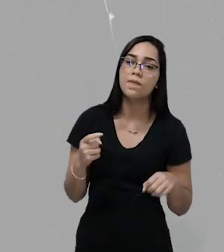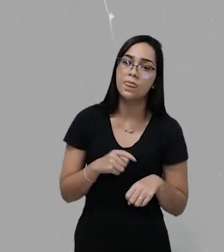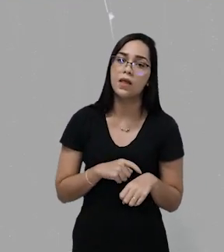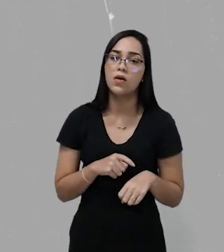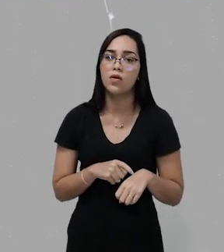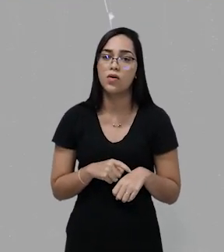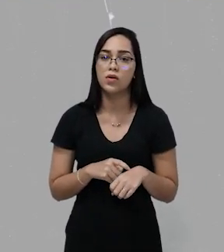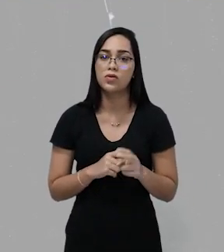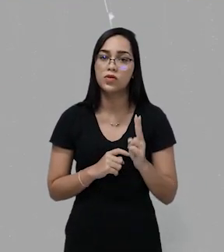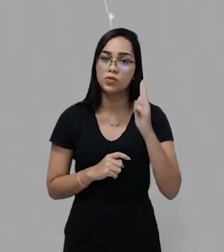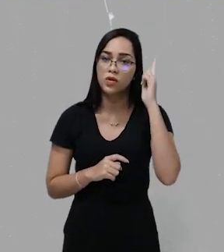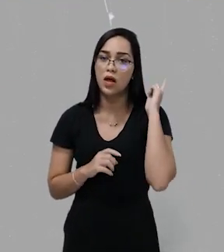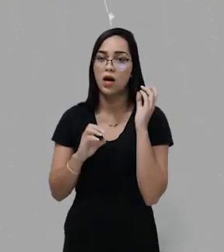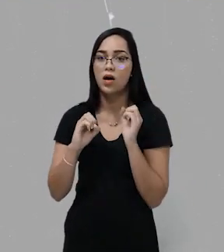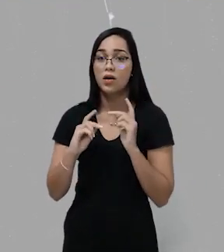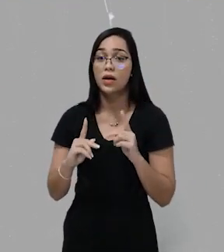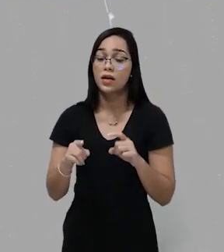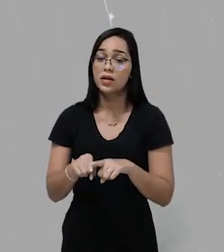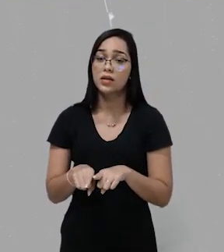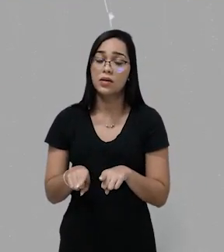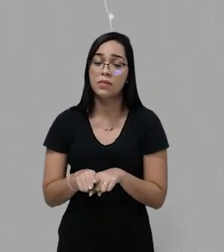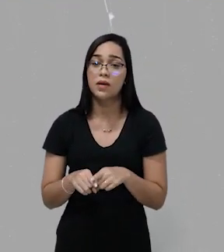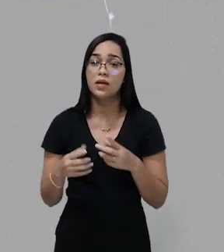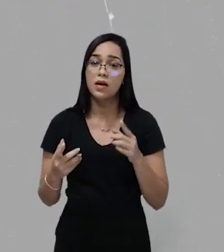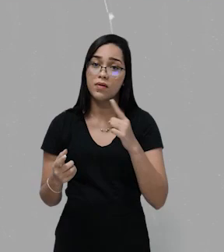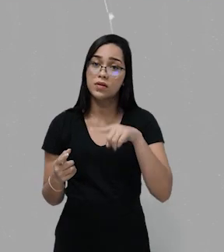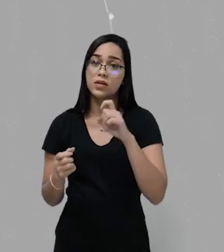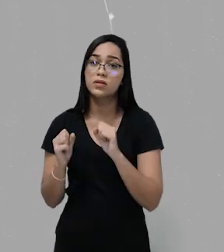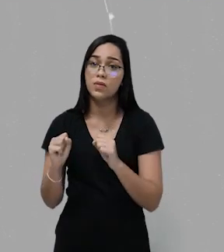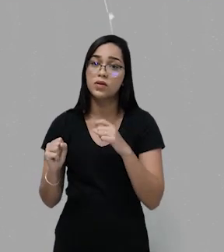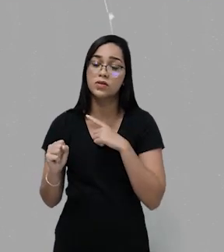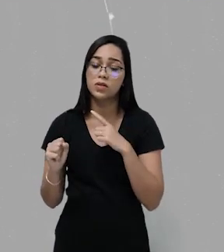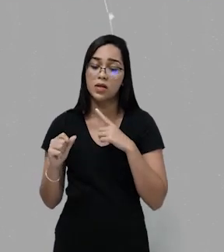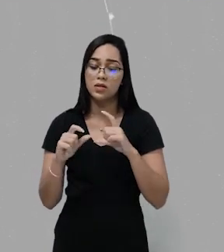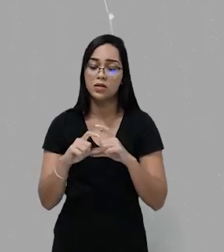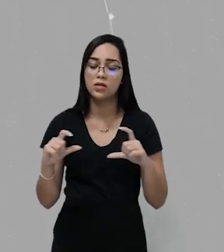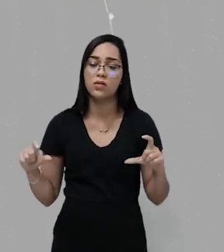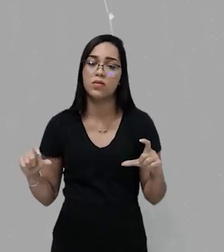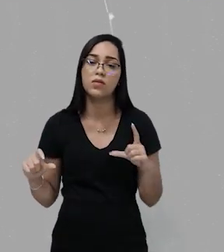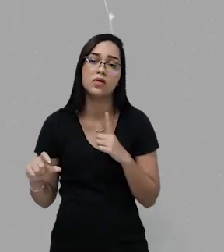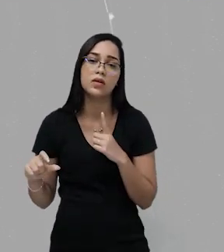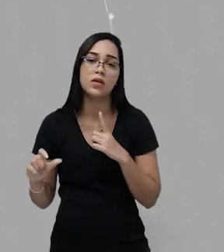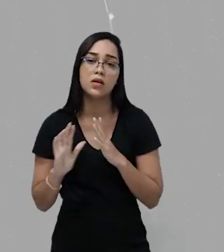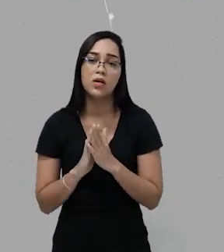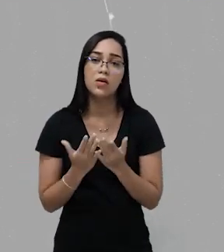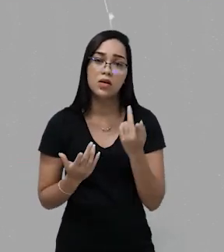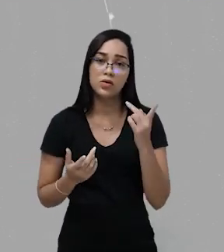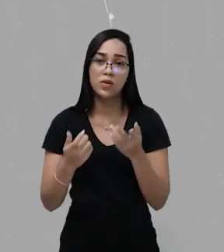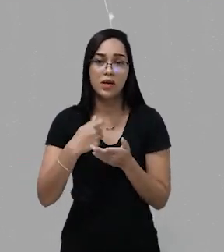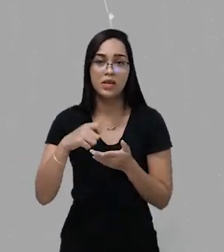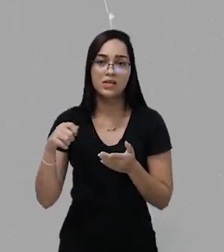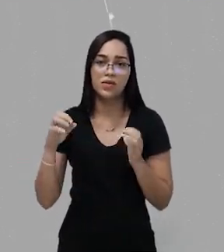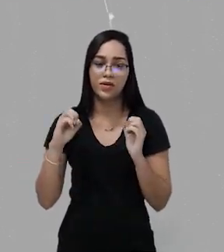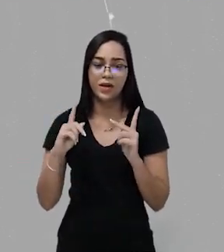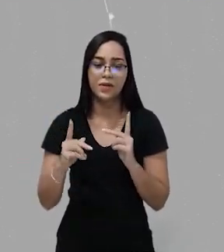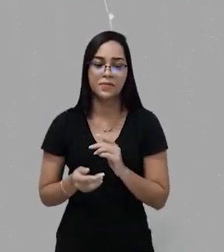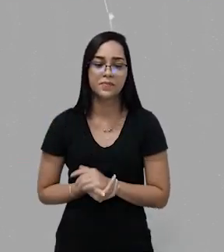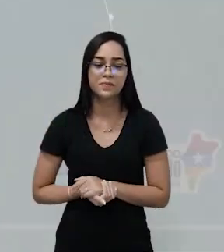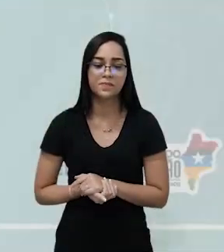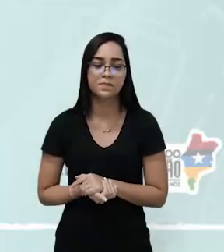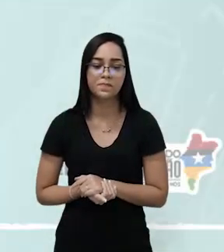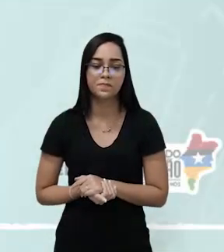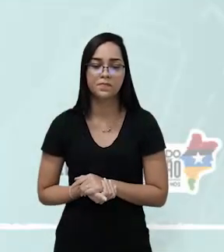do vestibular, tá bom? E também, gente, vocês podem fazer citações dessas obras na sua redação.